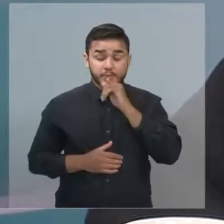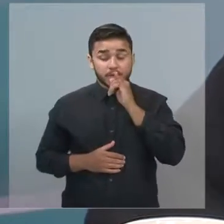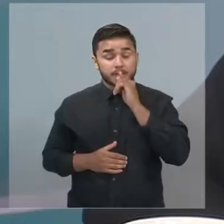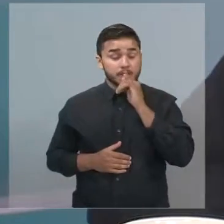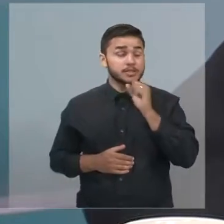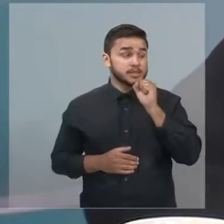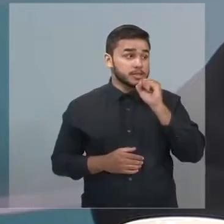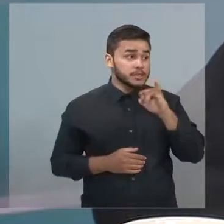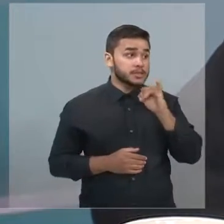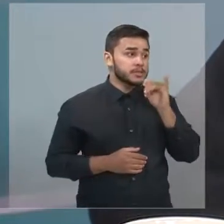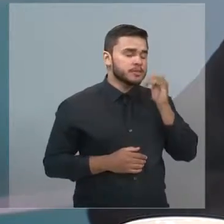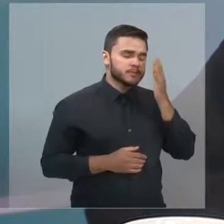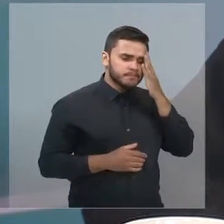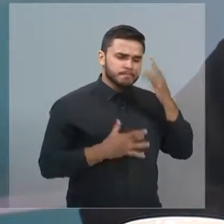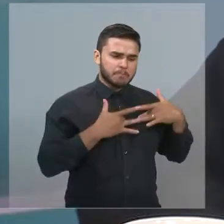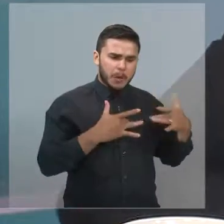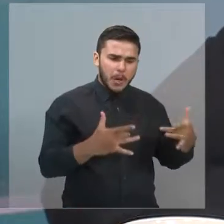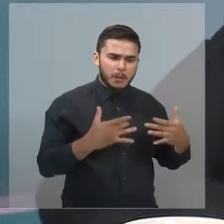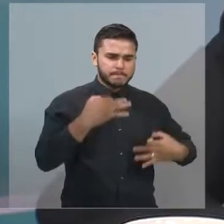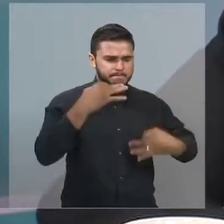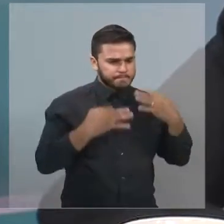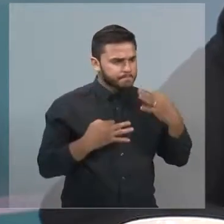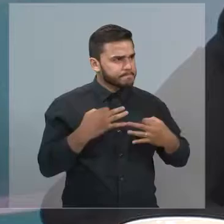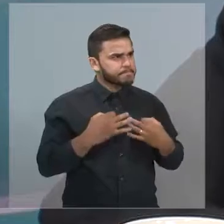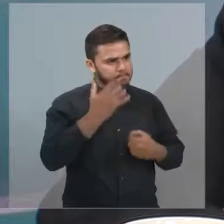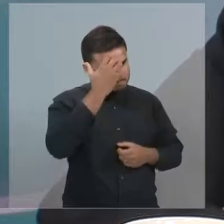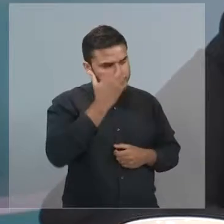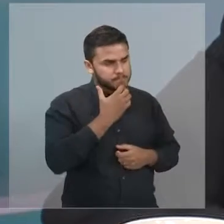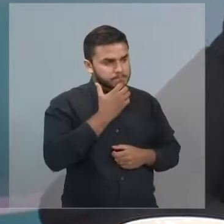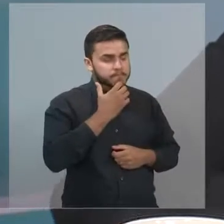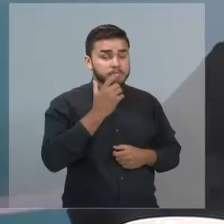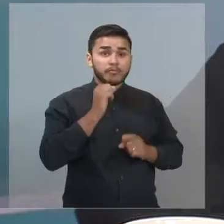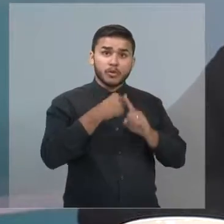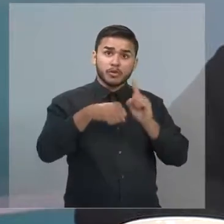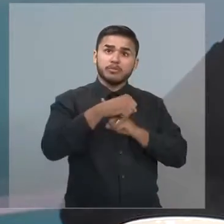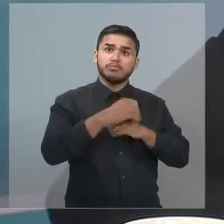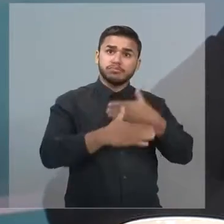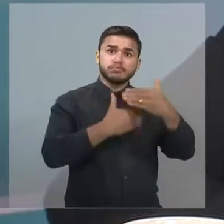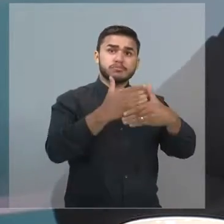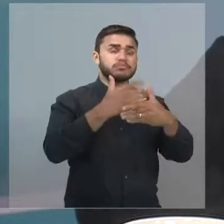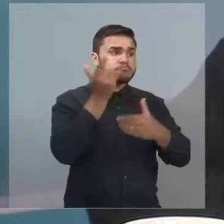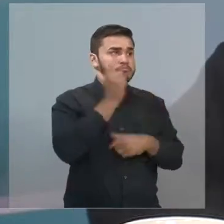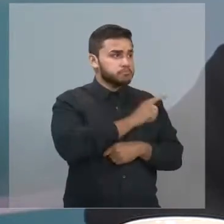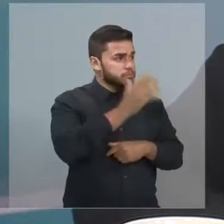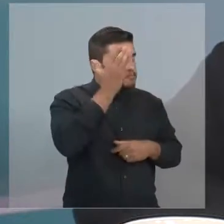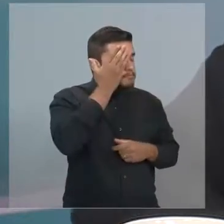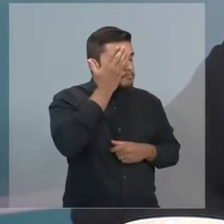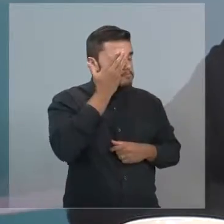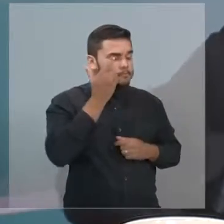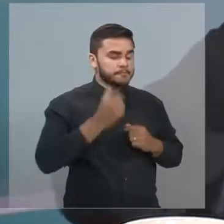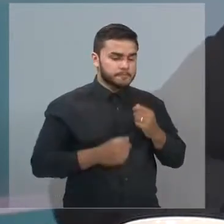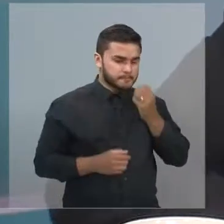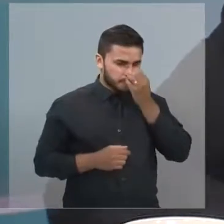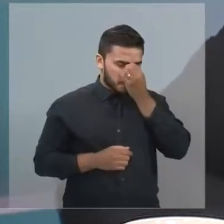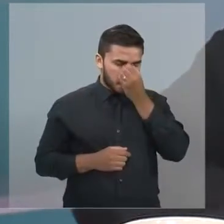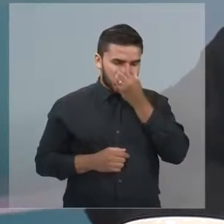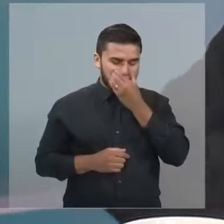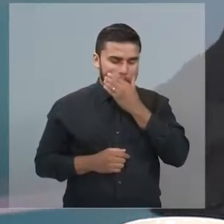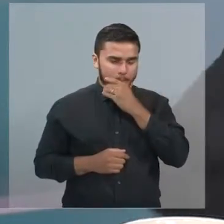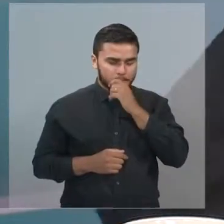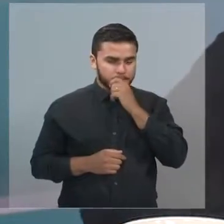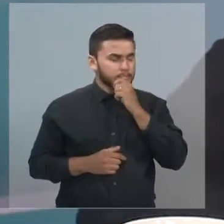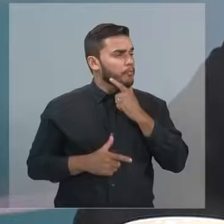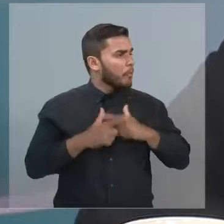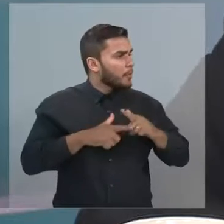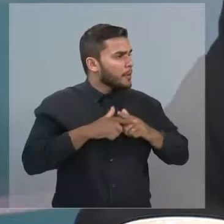propagado essa linha da solidariedade, da justiça como virtude, a sociedade evolui, se harmoniza e precisa de menos polícia.